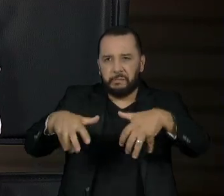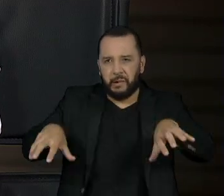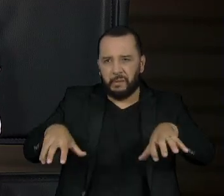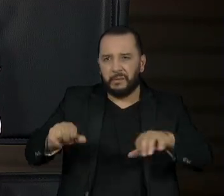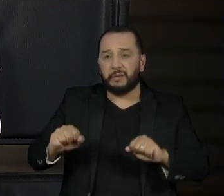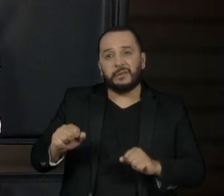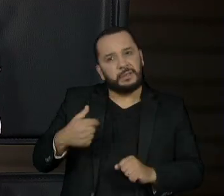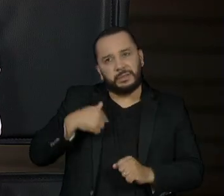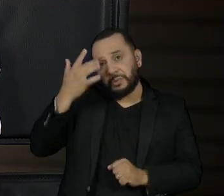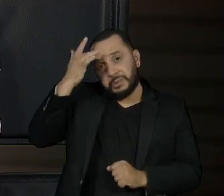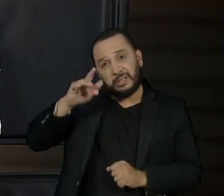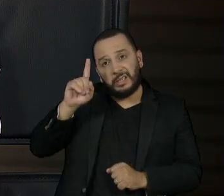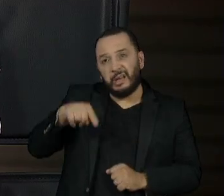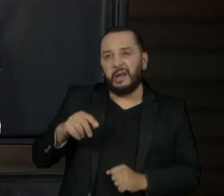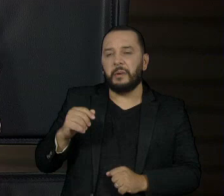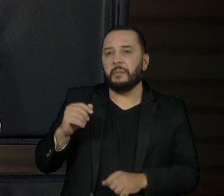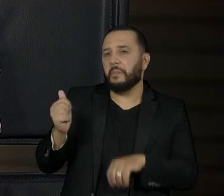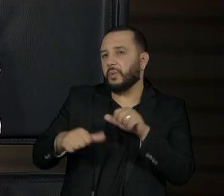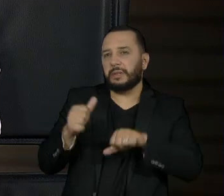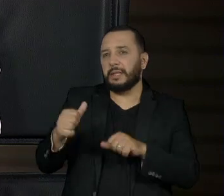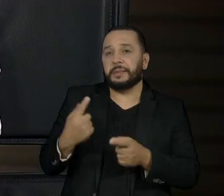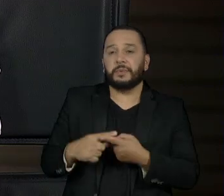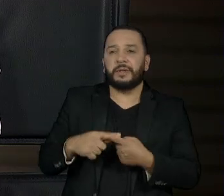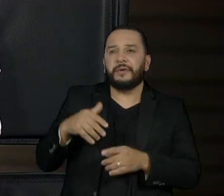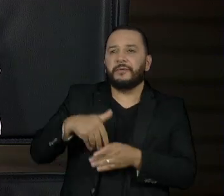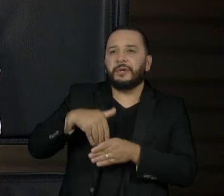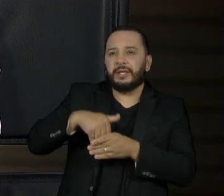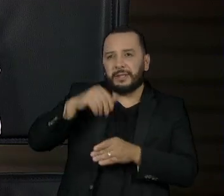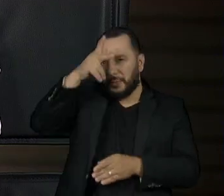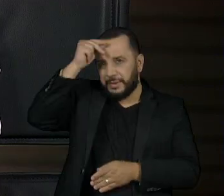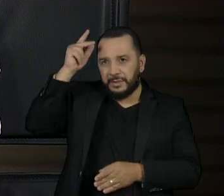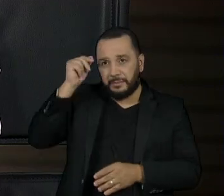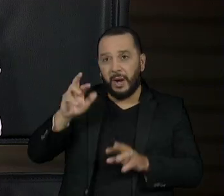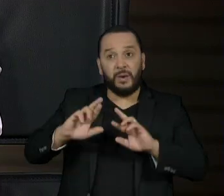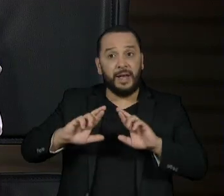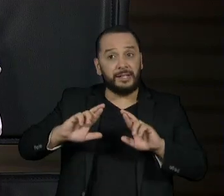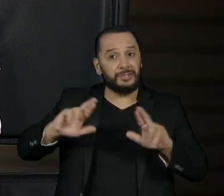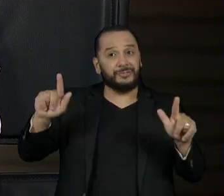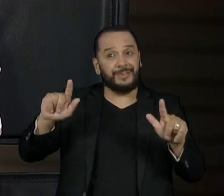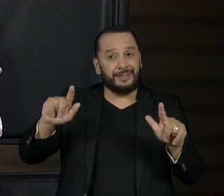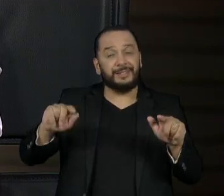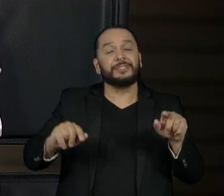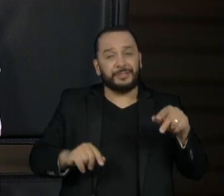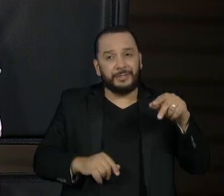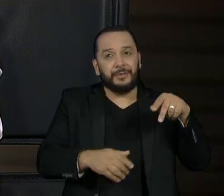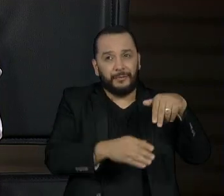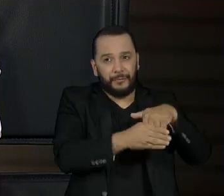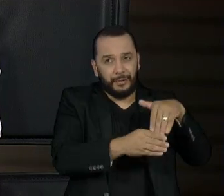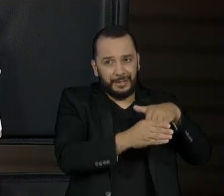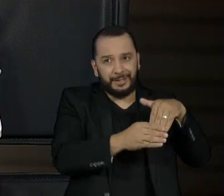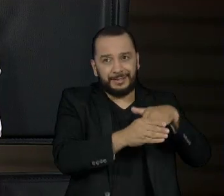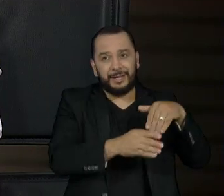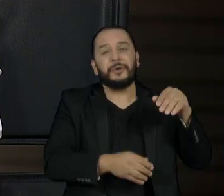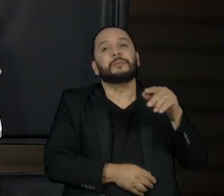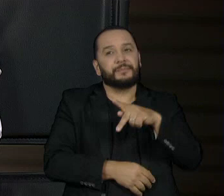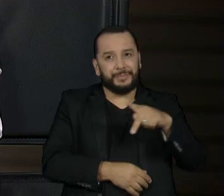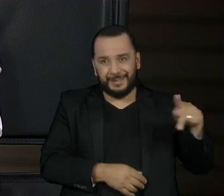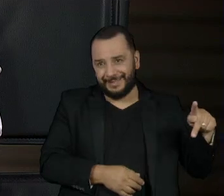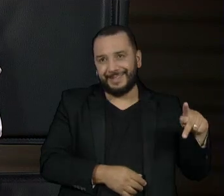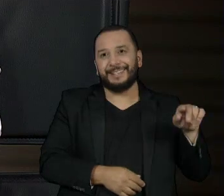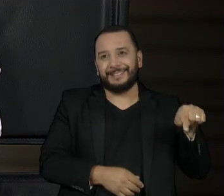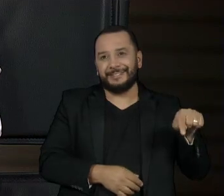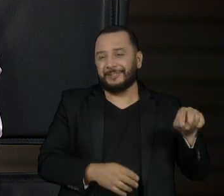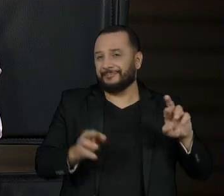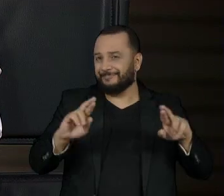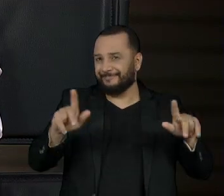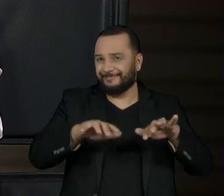isso como uma mudança, até porque eleições municipais têm um perfil muito diferente de engajamento, um perfil de campanha diferente, e